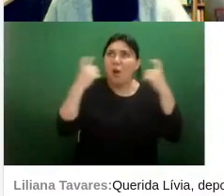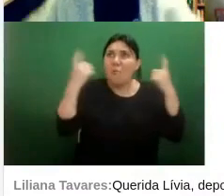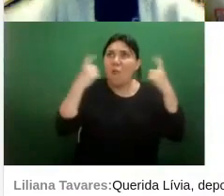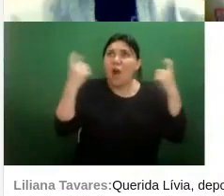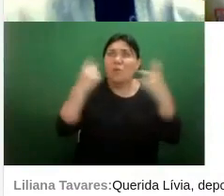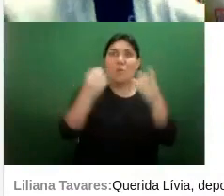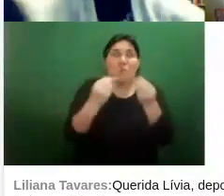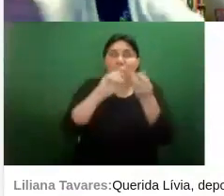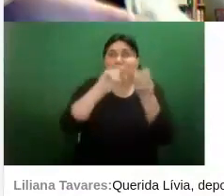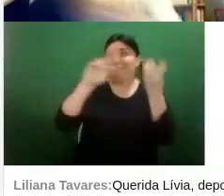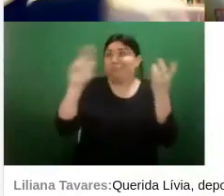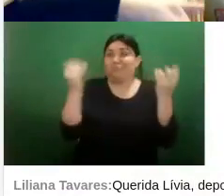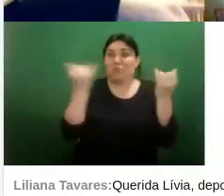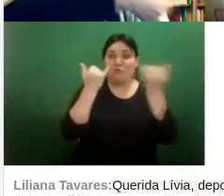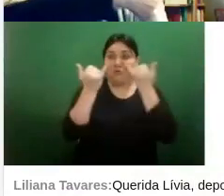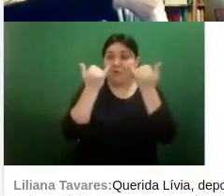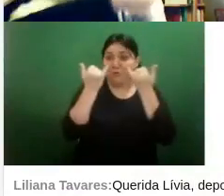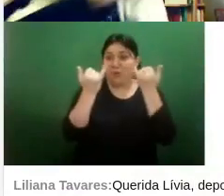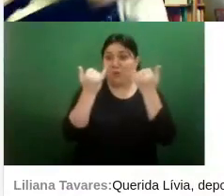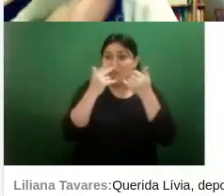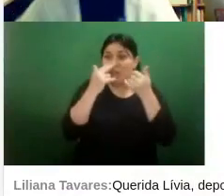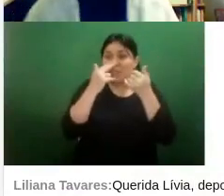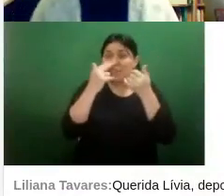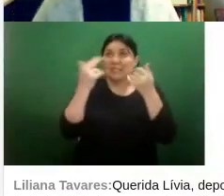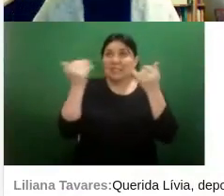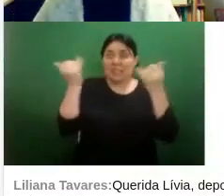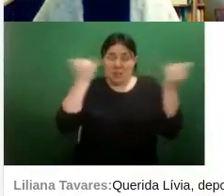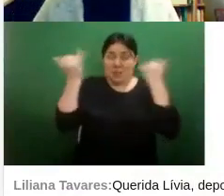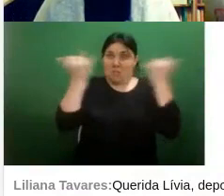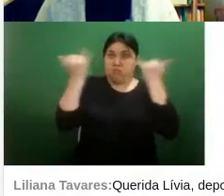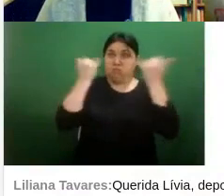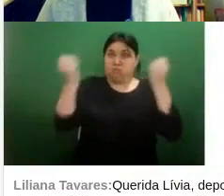que praticamente entra na veia, minha gente.